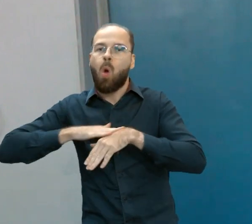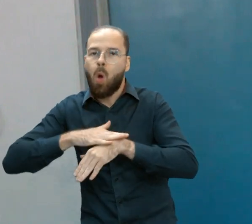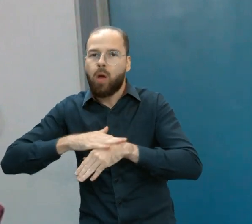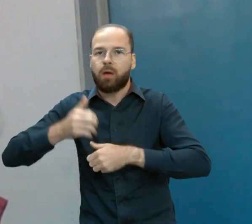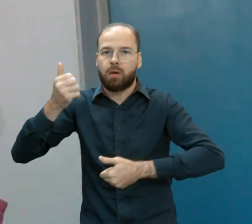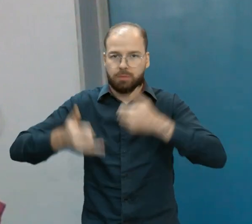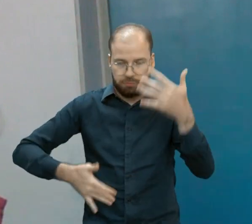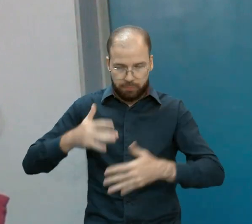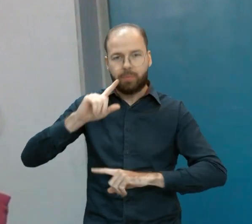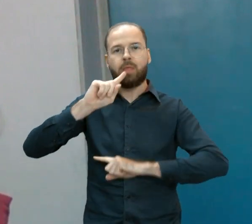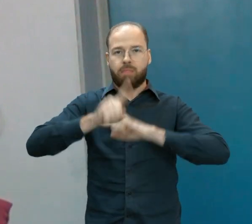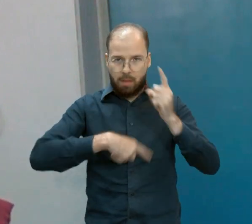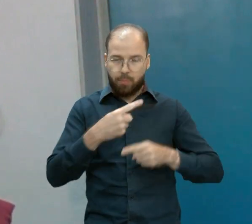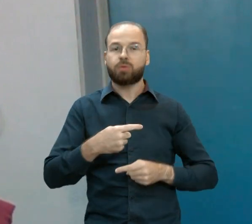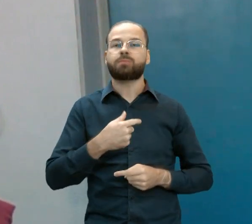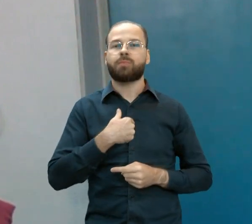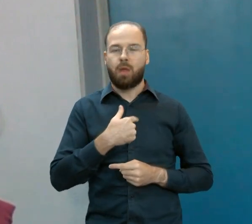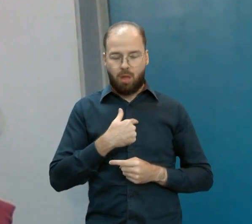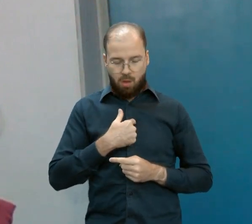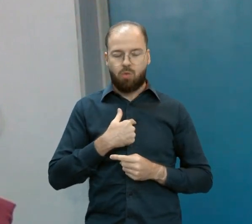do meu doutorado de sanduíche, eu